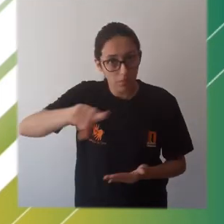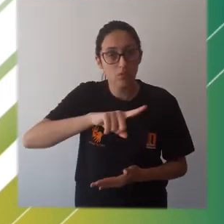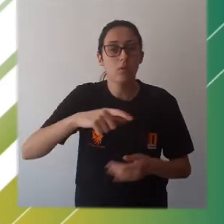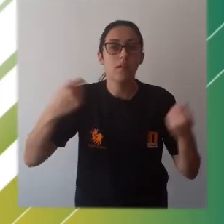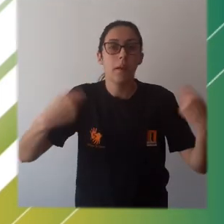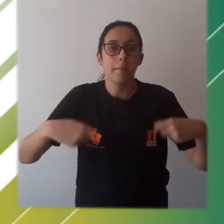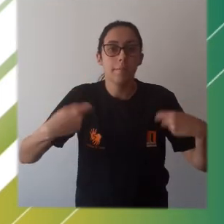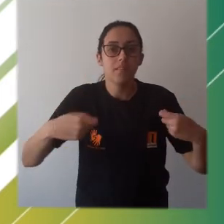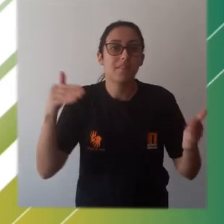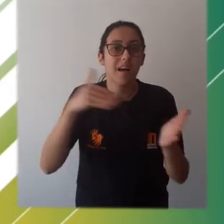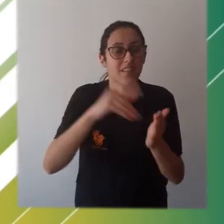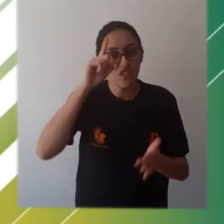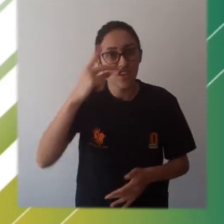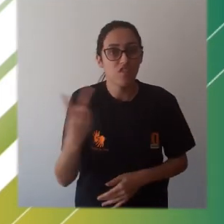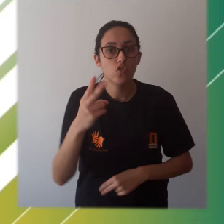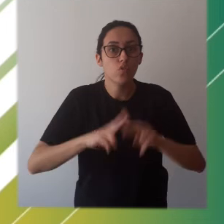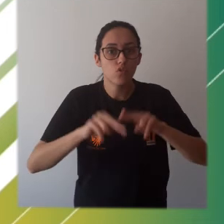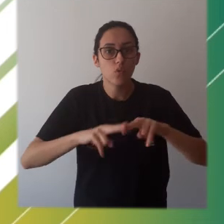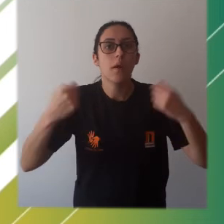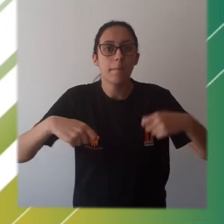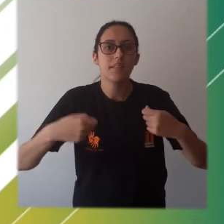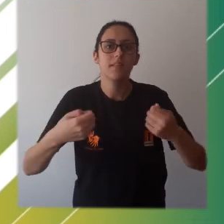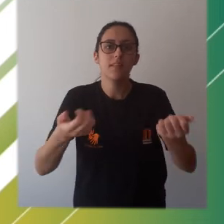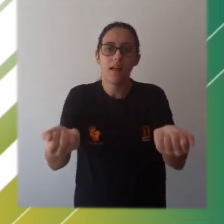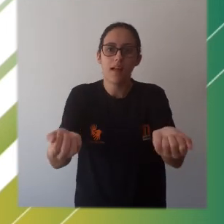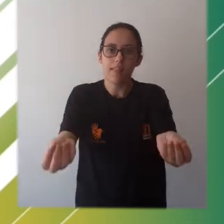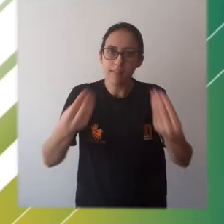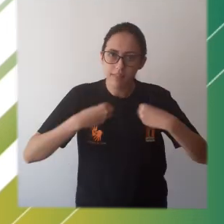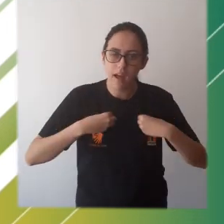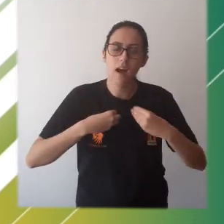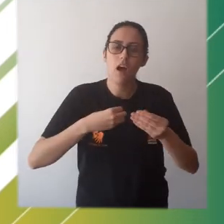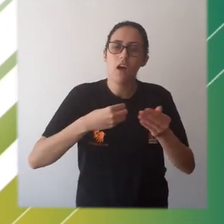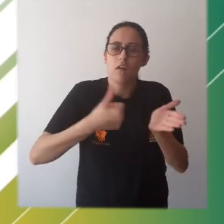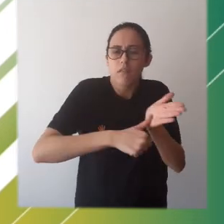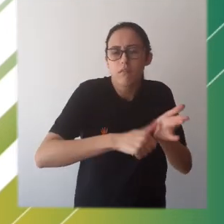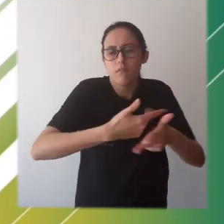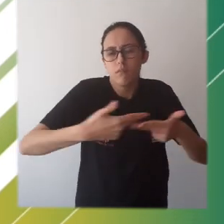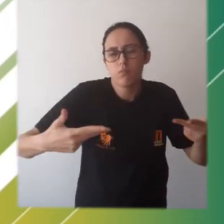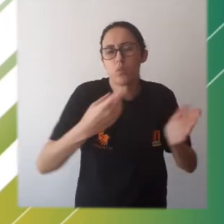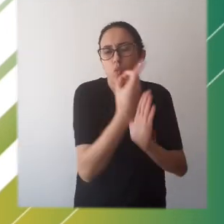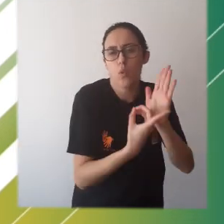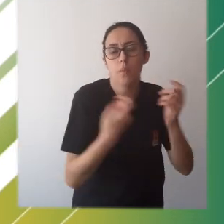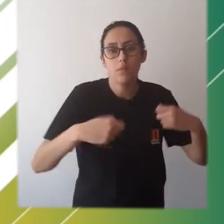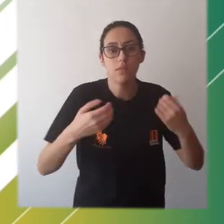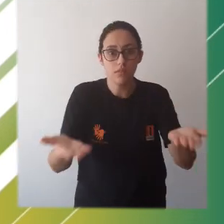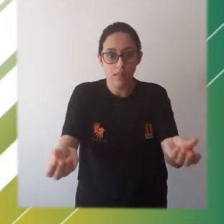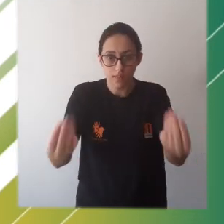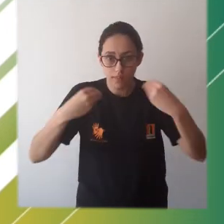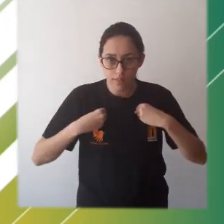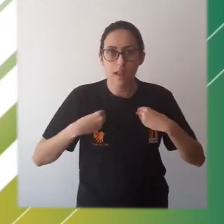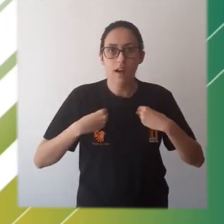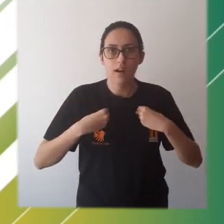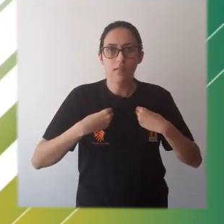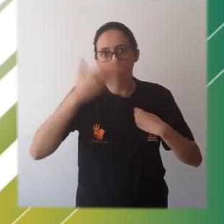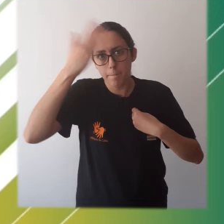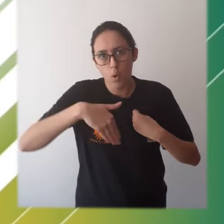22 de junho para apresentarem todas as suas documentações para que possam já, no final de junho, passar a receber a sua